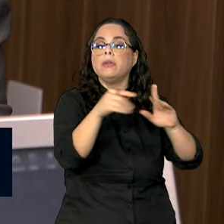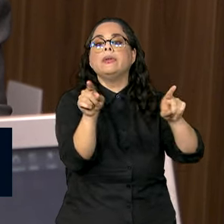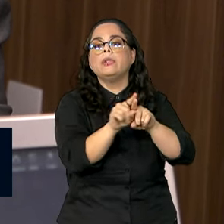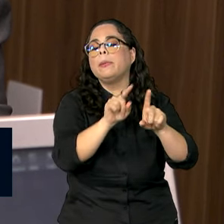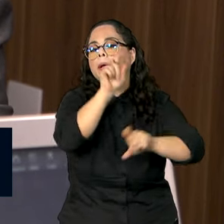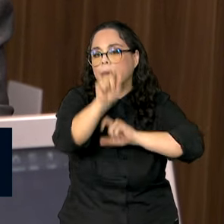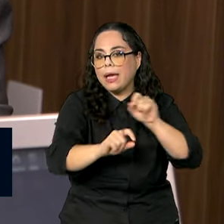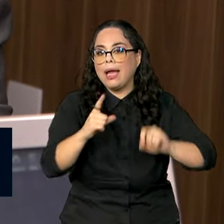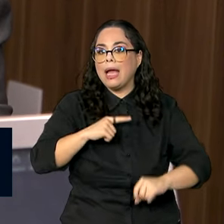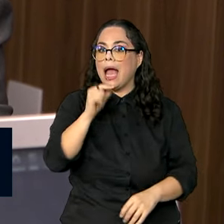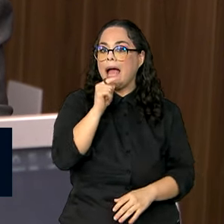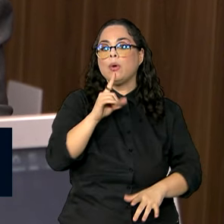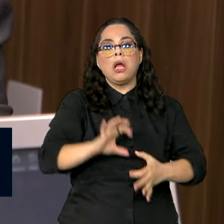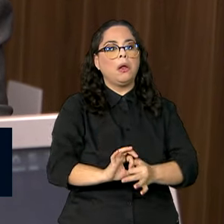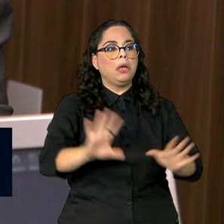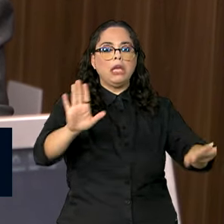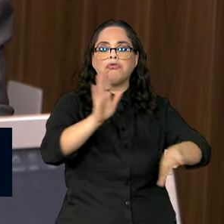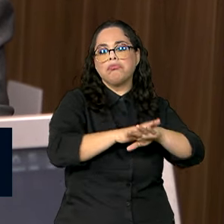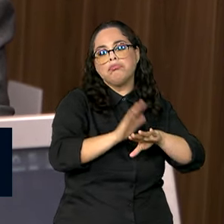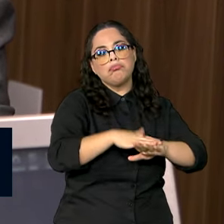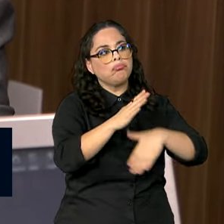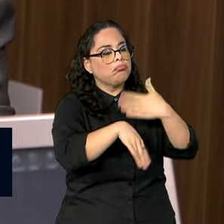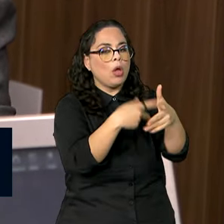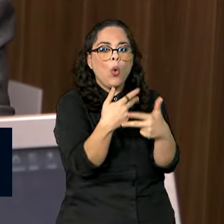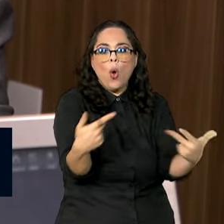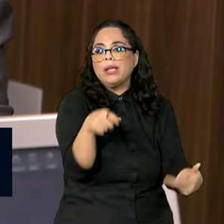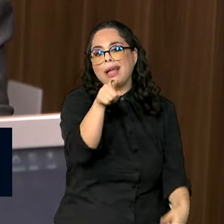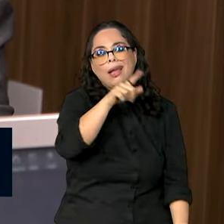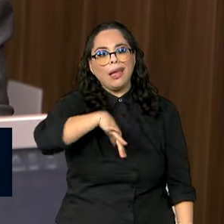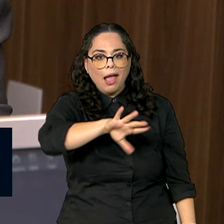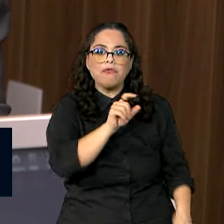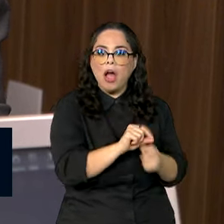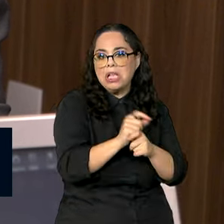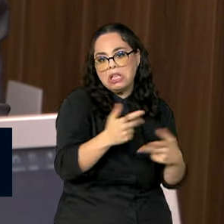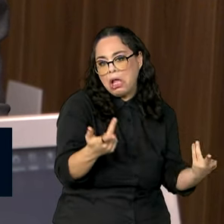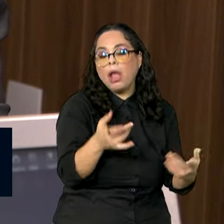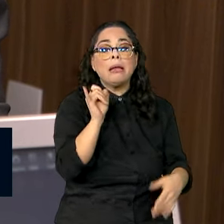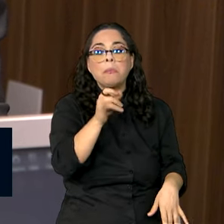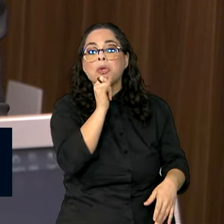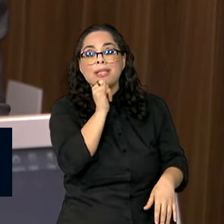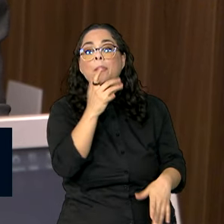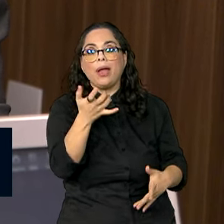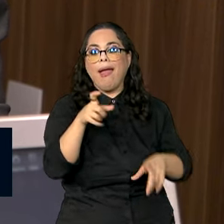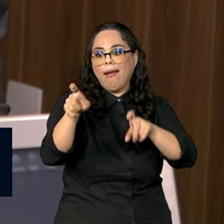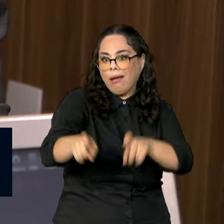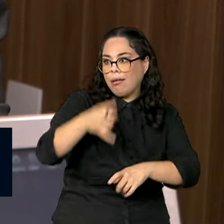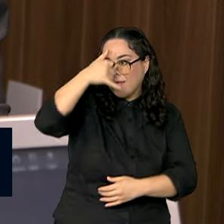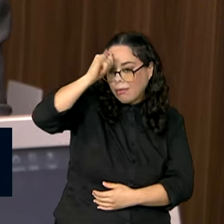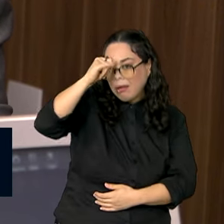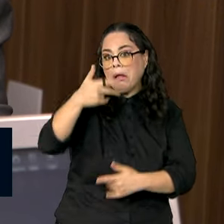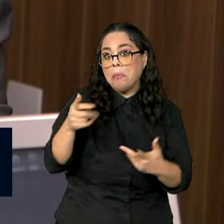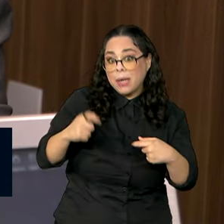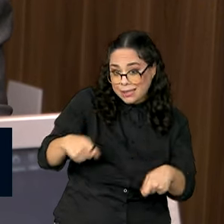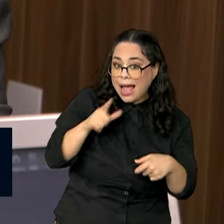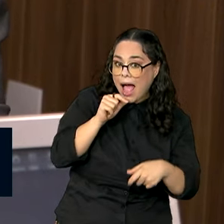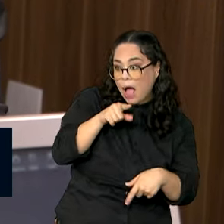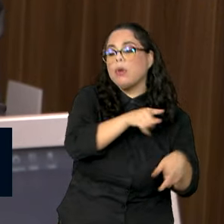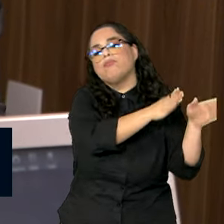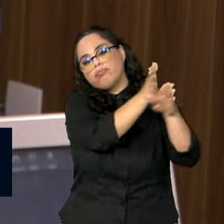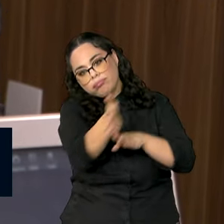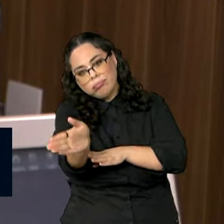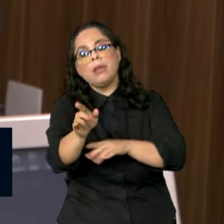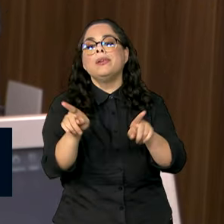possível também ter água à disposição para o desenvolvimento da região, seja com atividades da agricultura irrigada, seja com